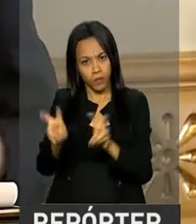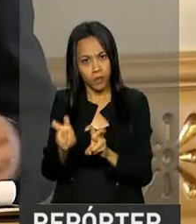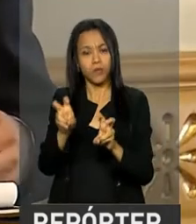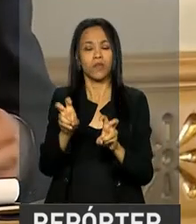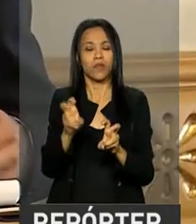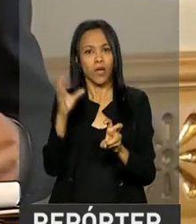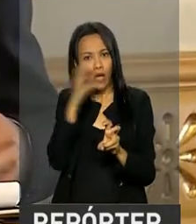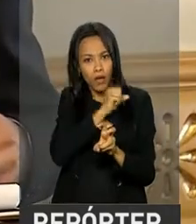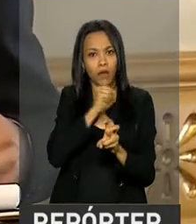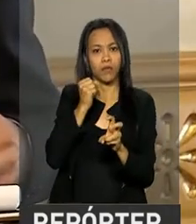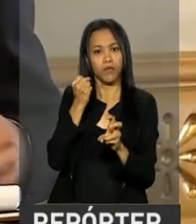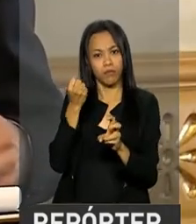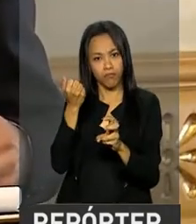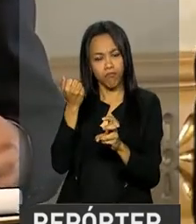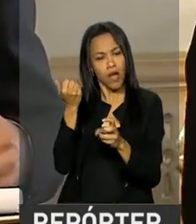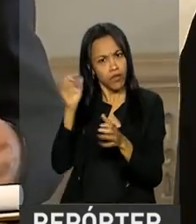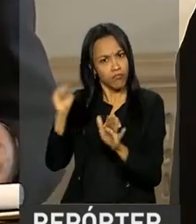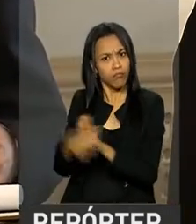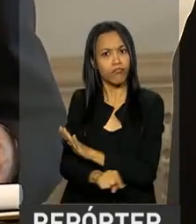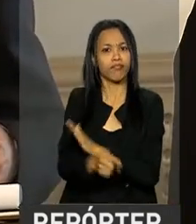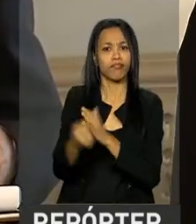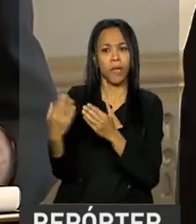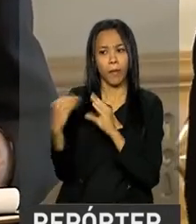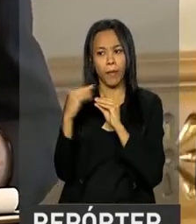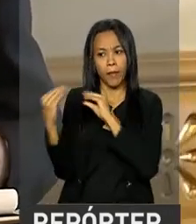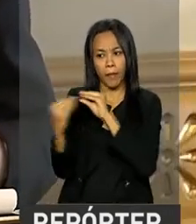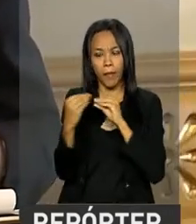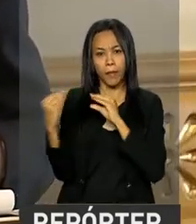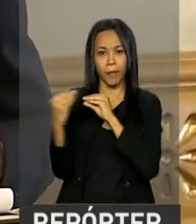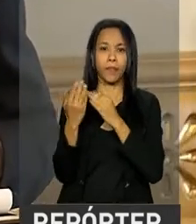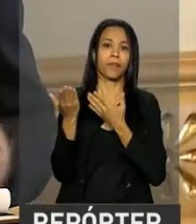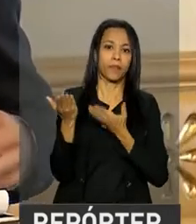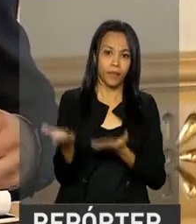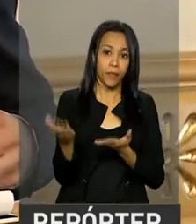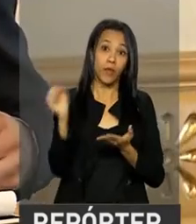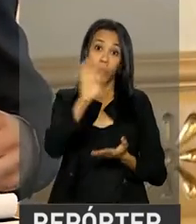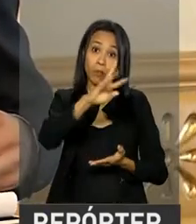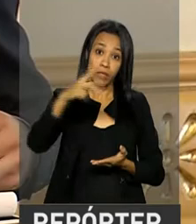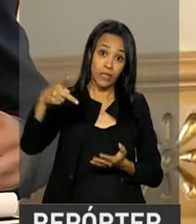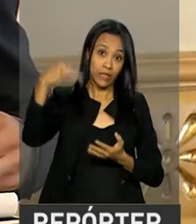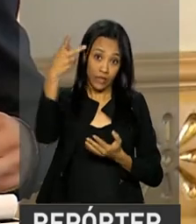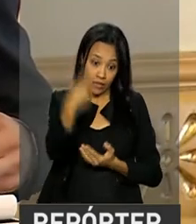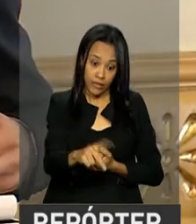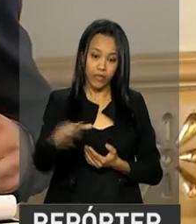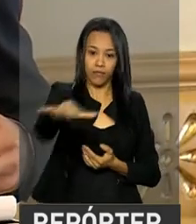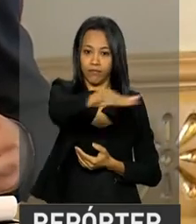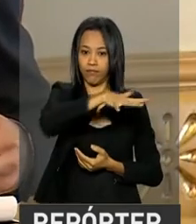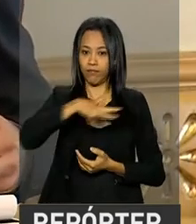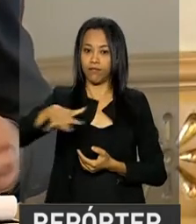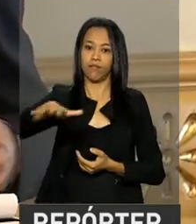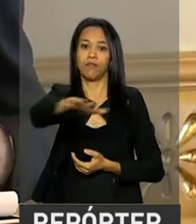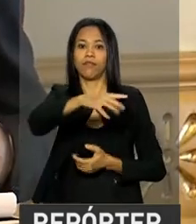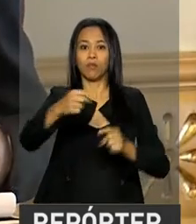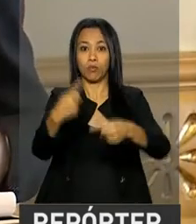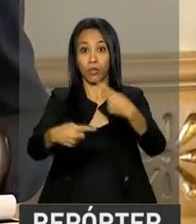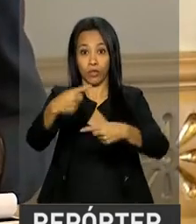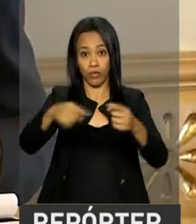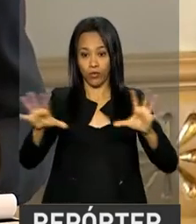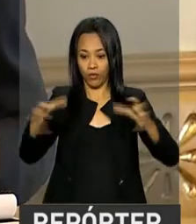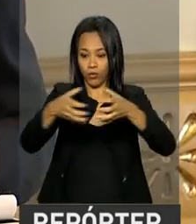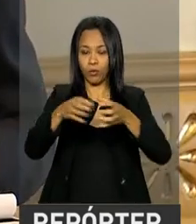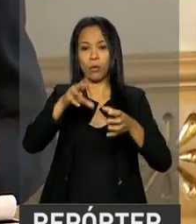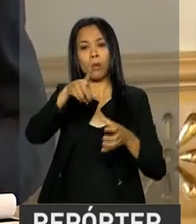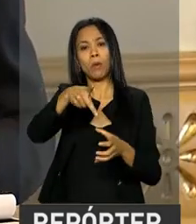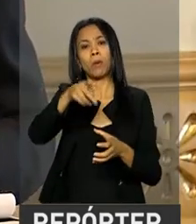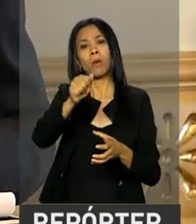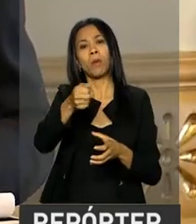que rapidamente, mas aprofundadamente, com Sua Excelência, o Presidente do Parlamento. Eu tive também a satisfação de